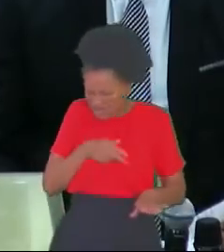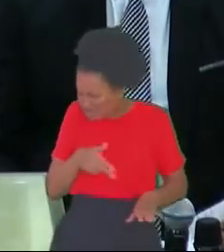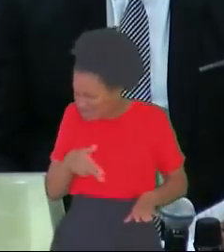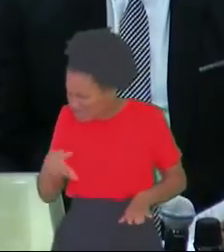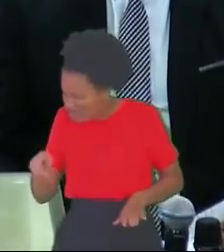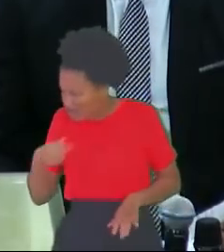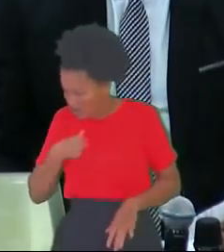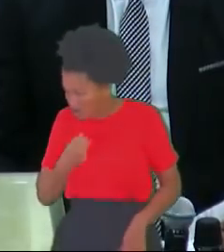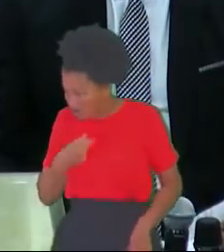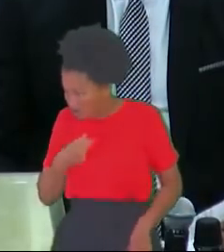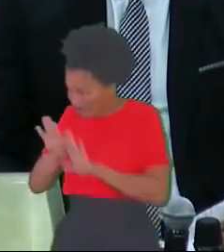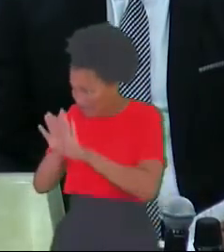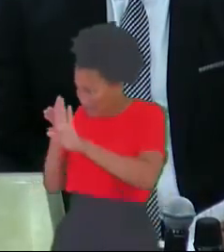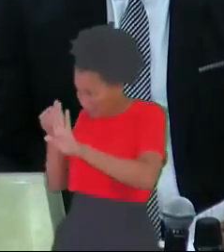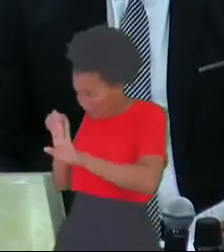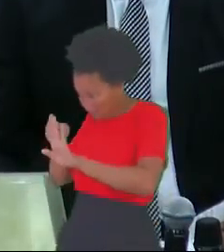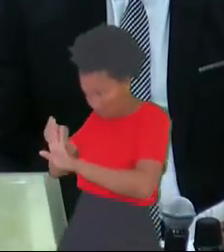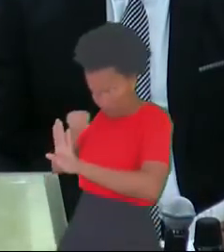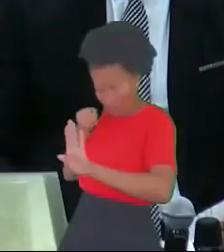levantar.